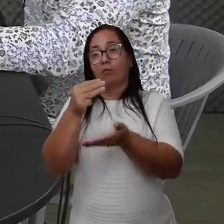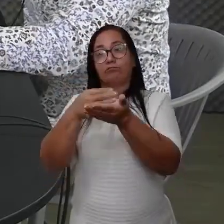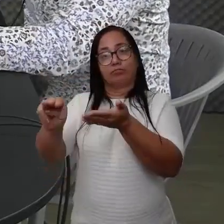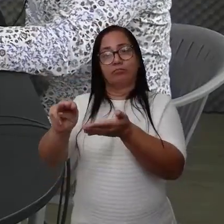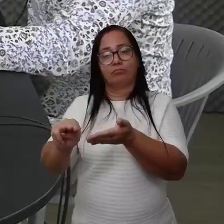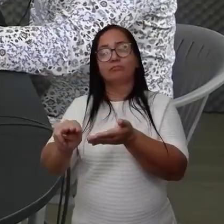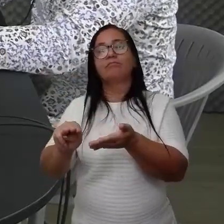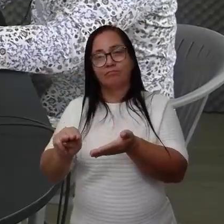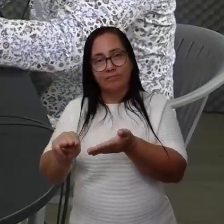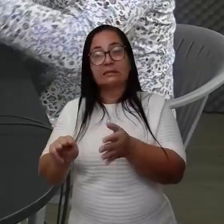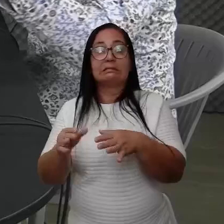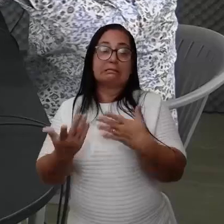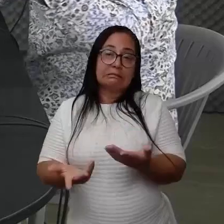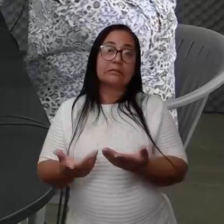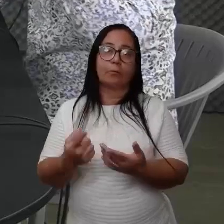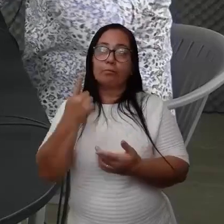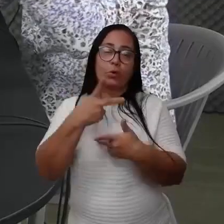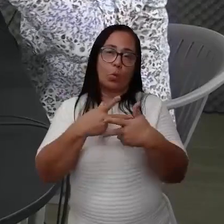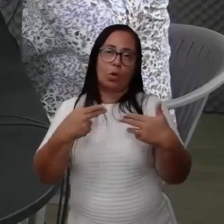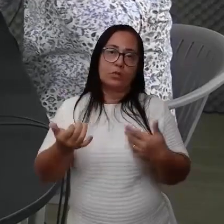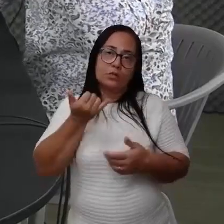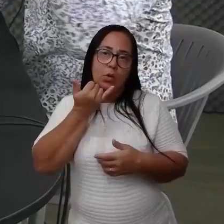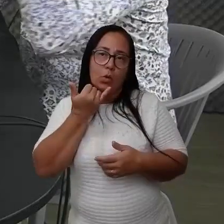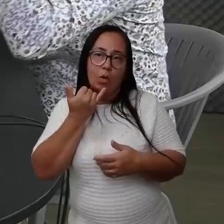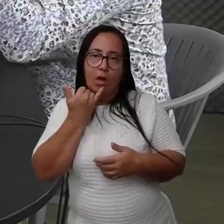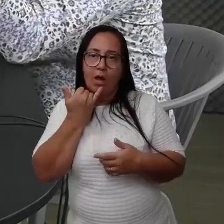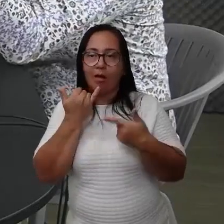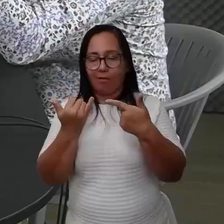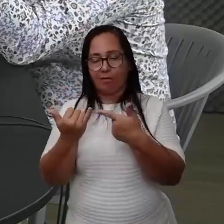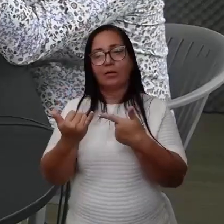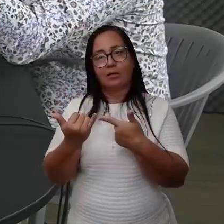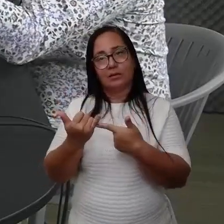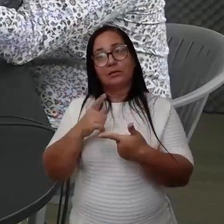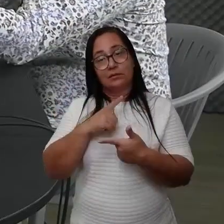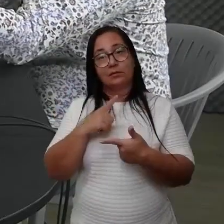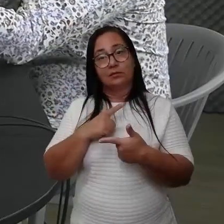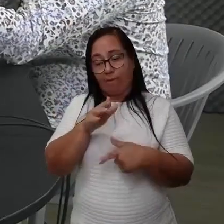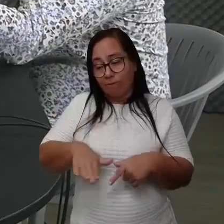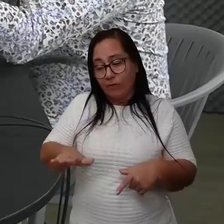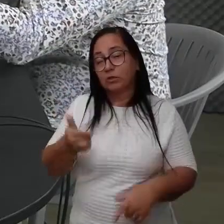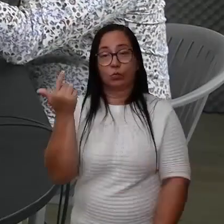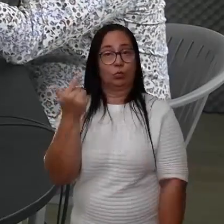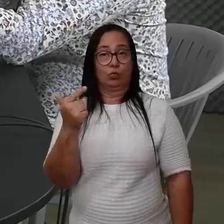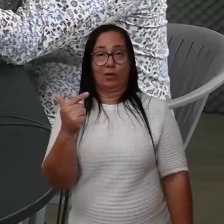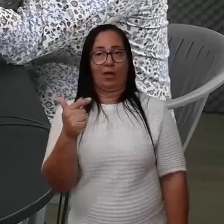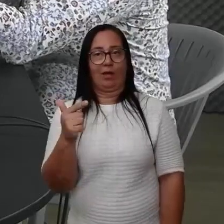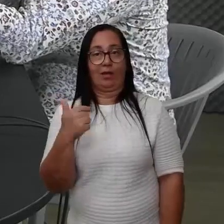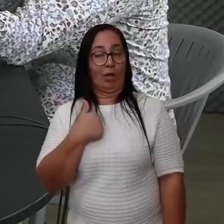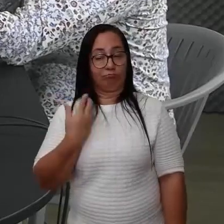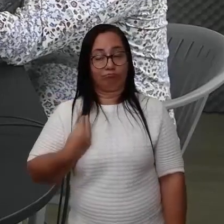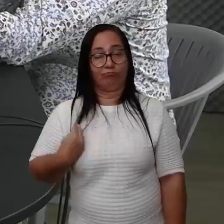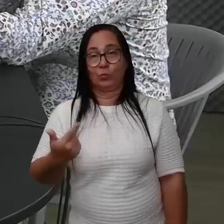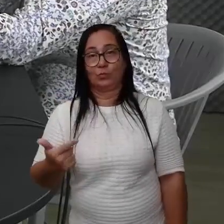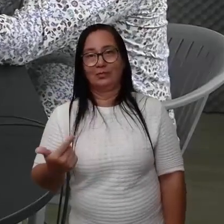deselegante o telefone. Então, veja, uma coisa que o celular, que a gente nem sonhava na nossa infância, em ter uma coisa tão rápida, uma Os informação